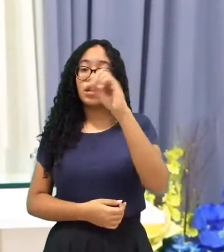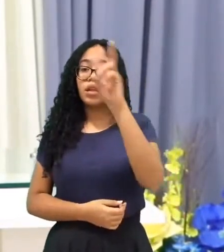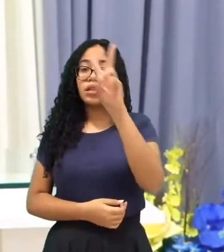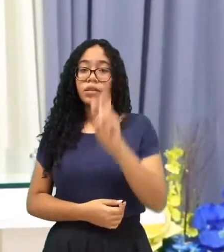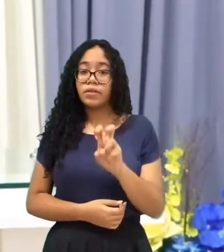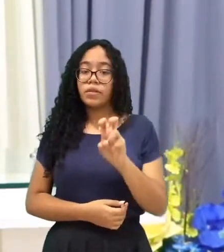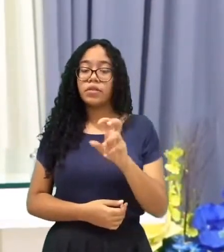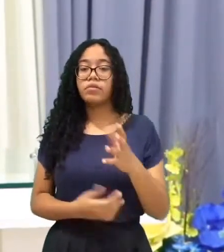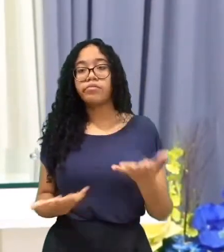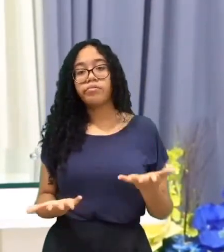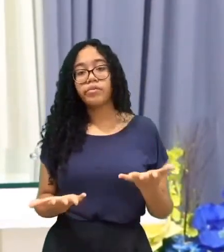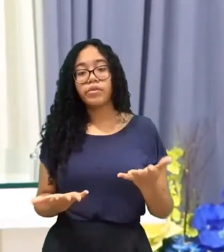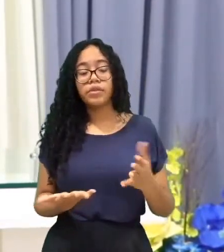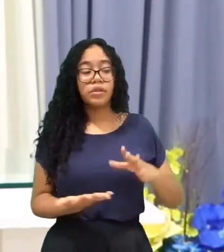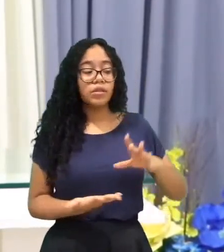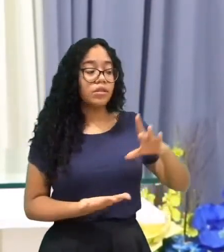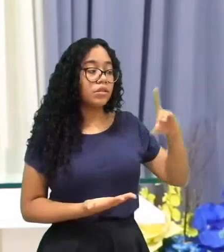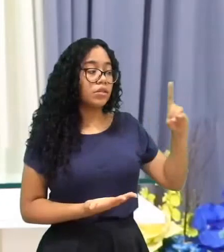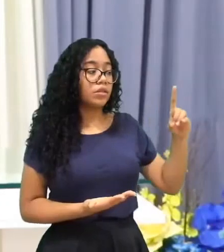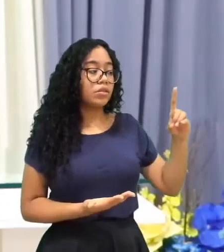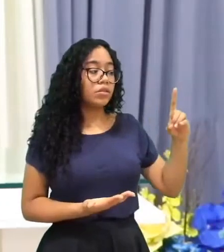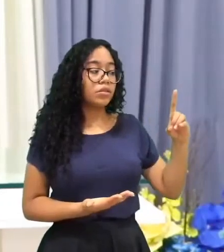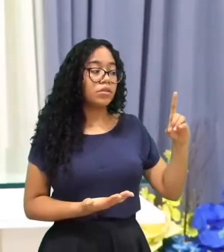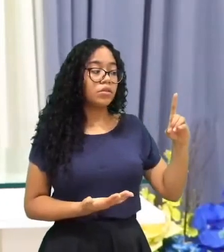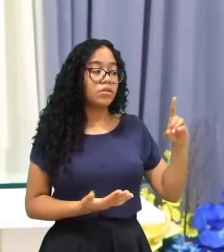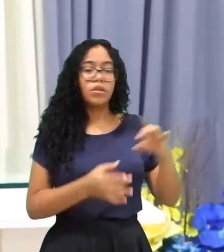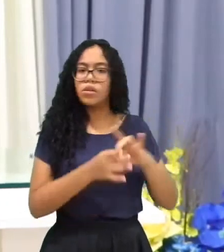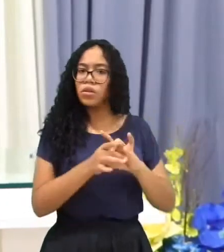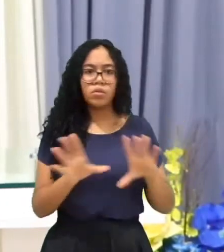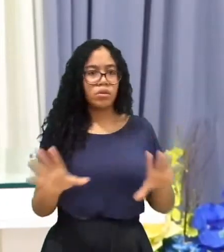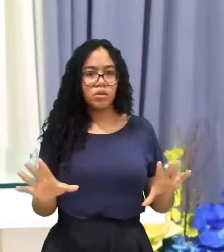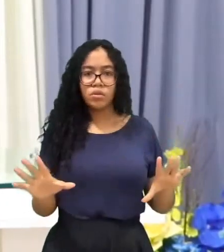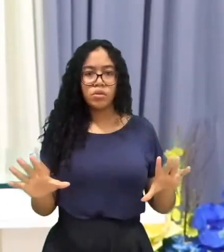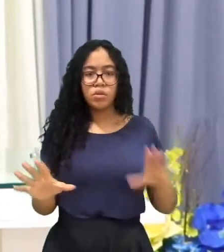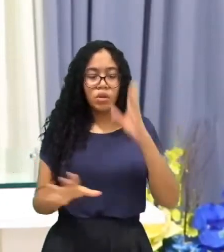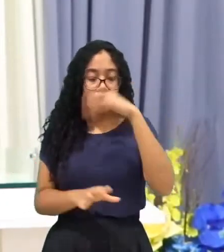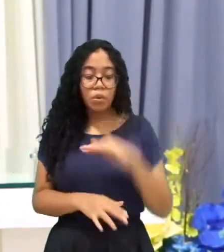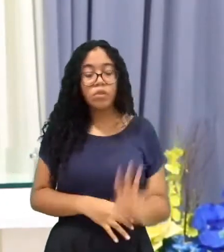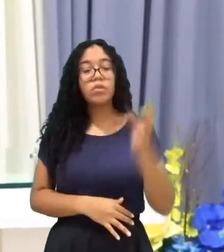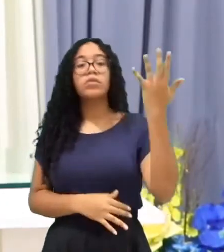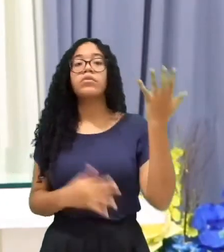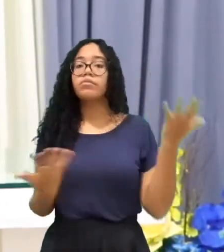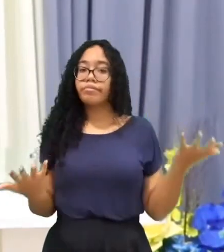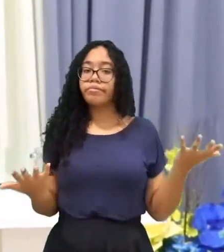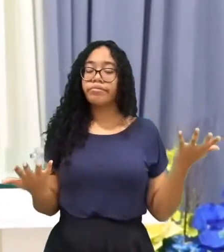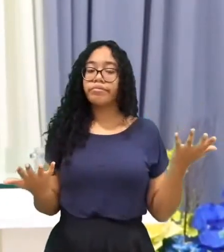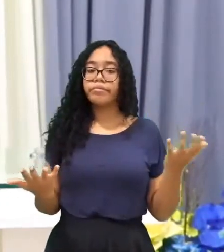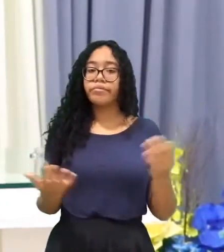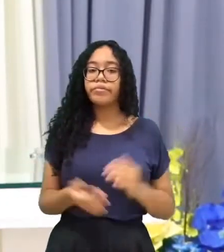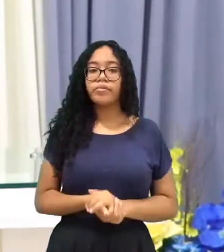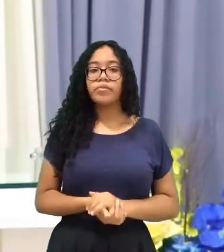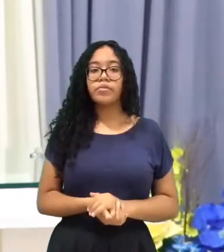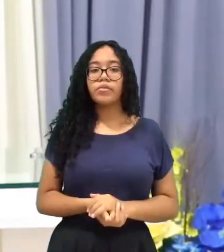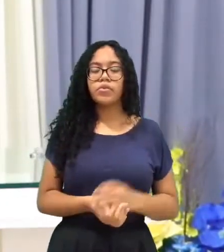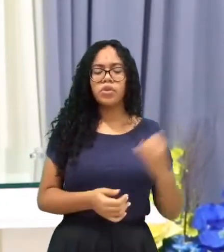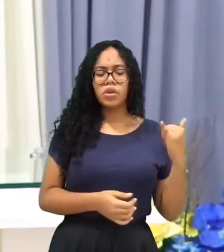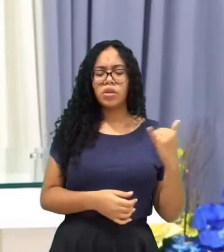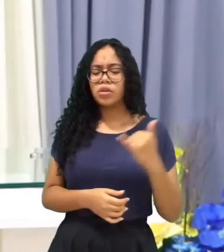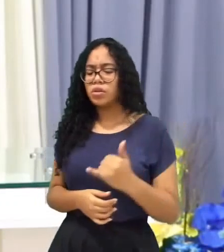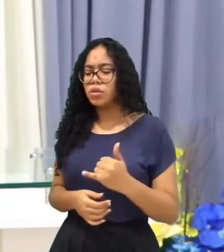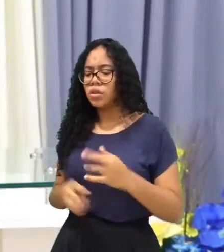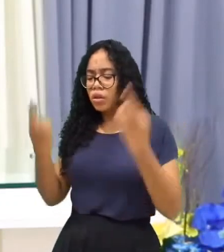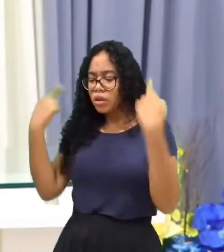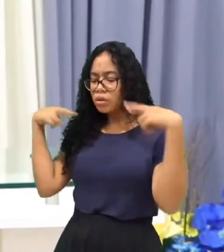vezes. Porém, Deus não permitiu que me fizesse mal. Quando ele dizia assim, os